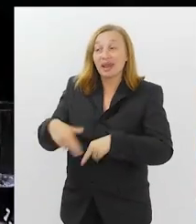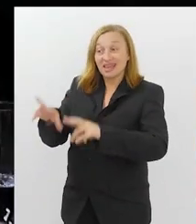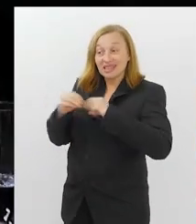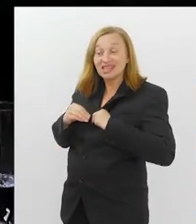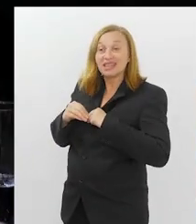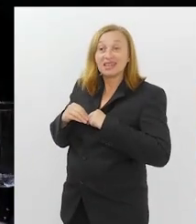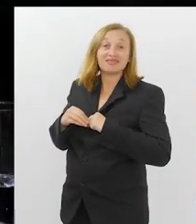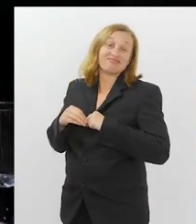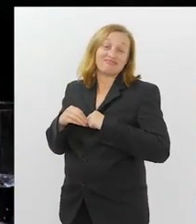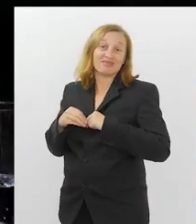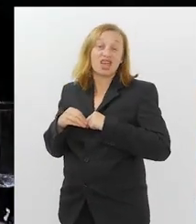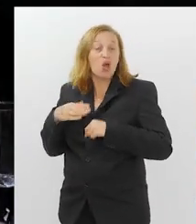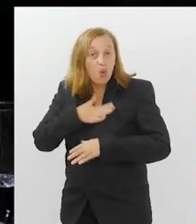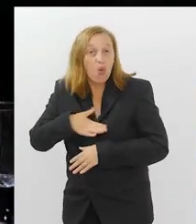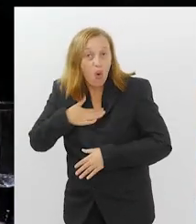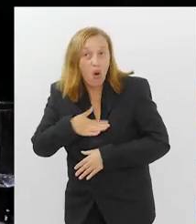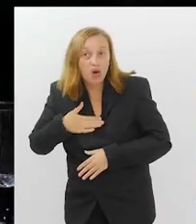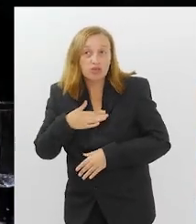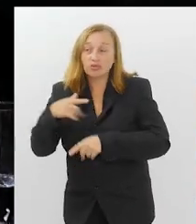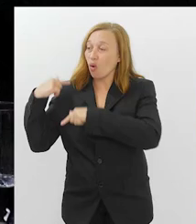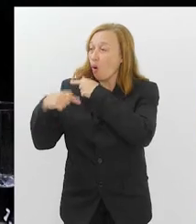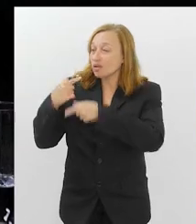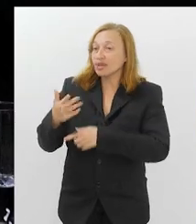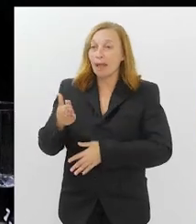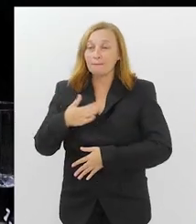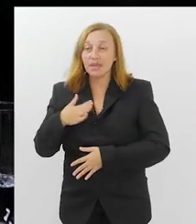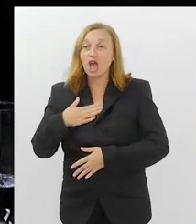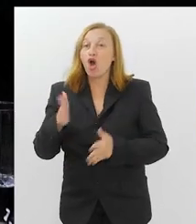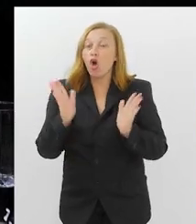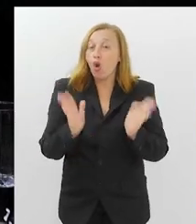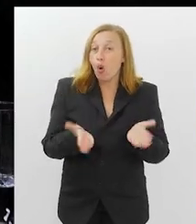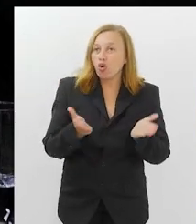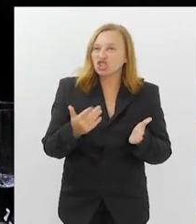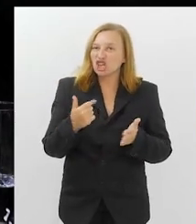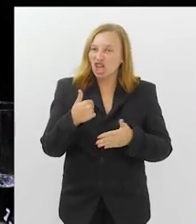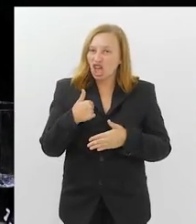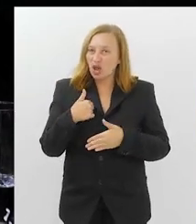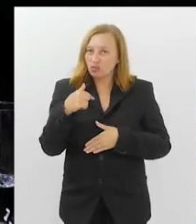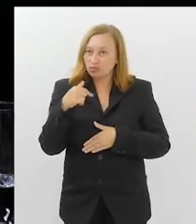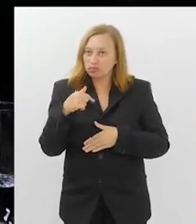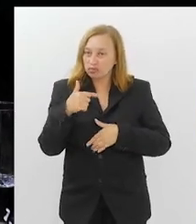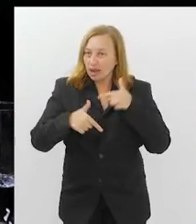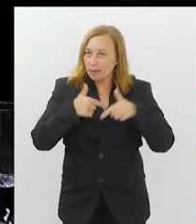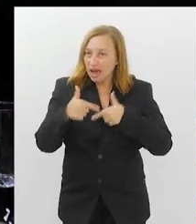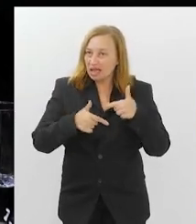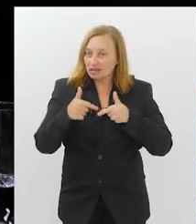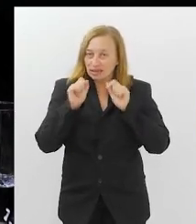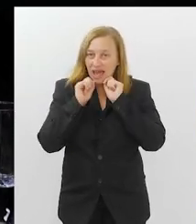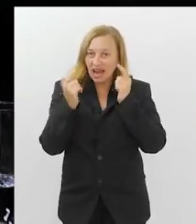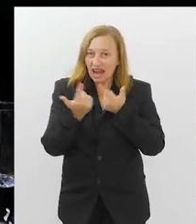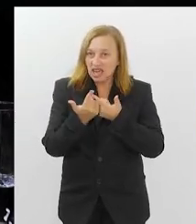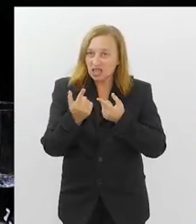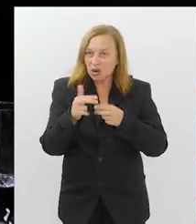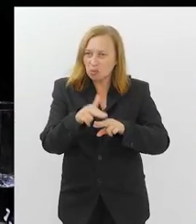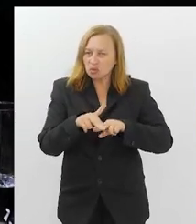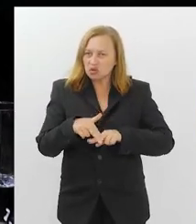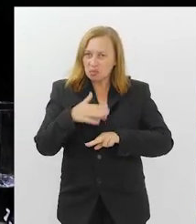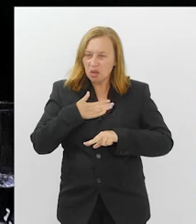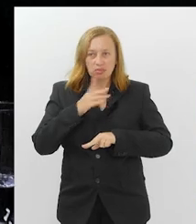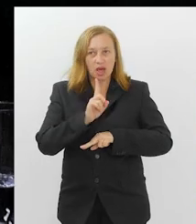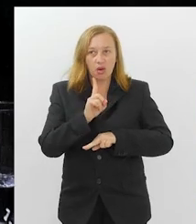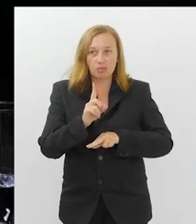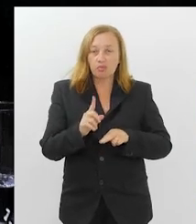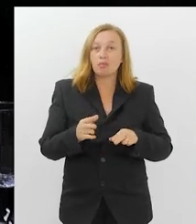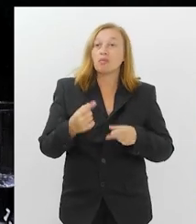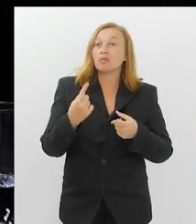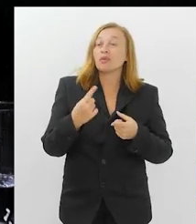gosto porque são as minhas origens, eu faço questão disso. E eu hoje não estou onde eu estou por mim mais. Não é mais sobre mim,